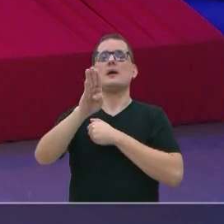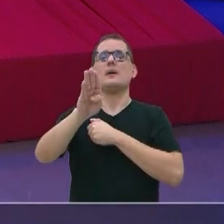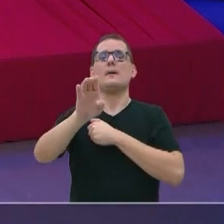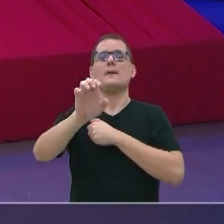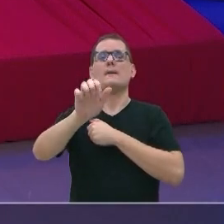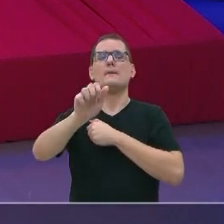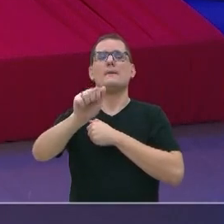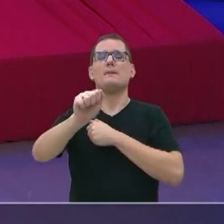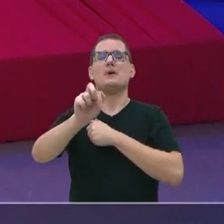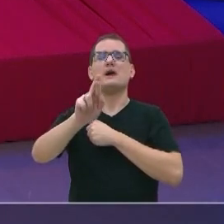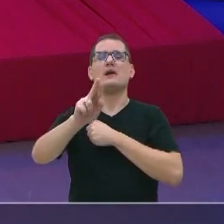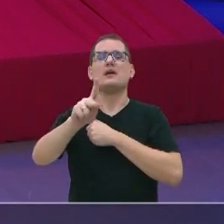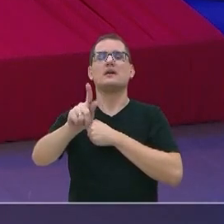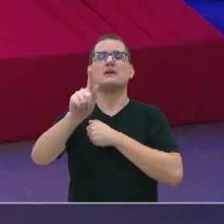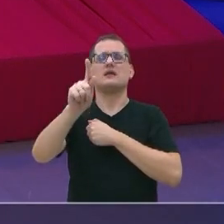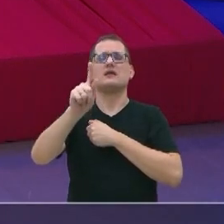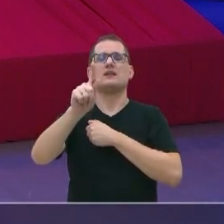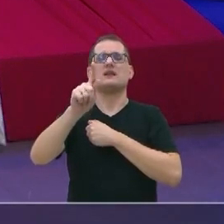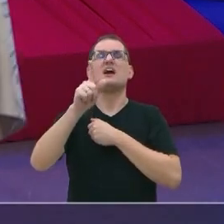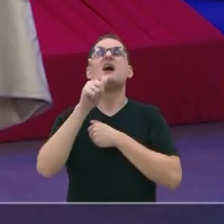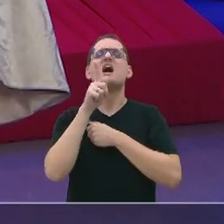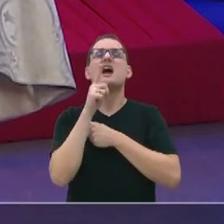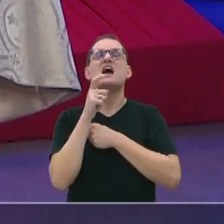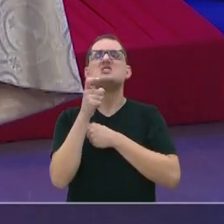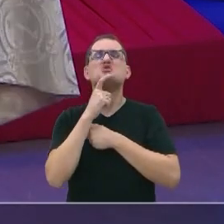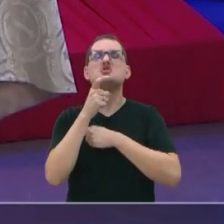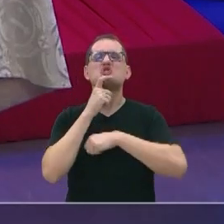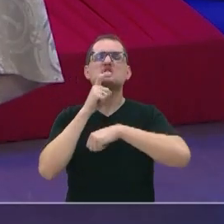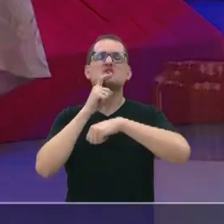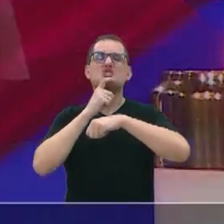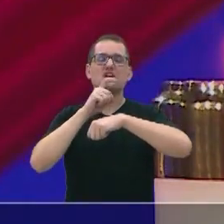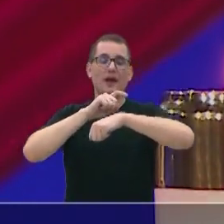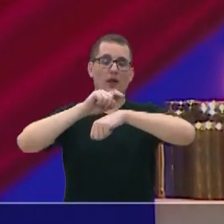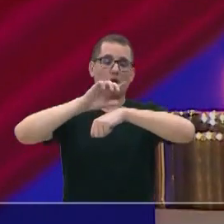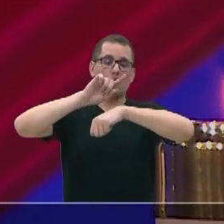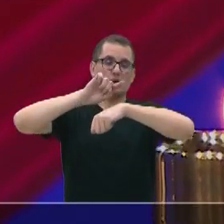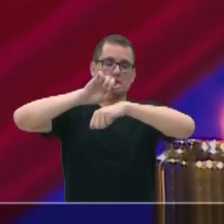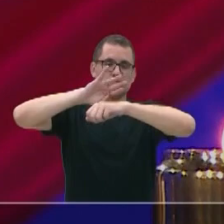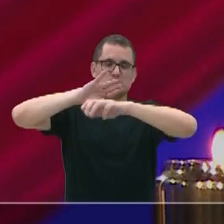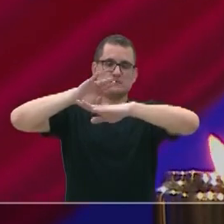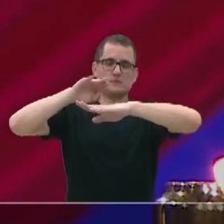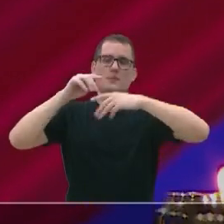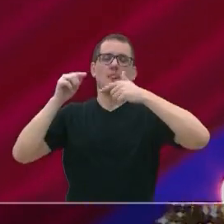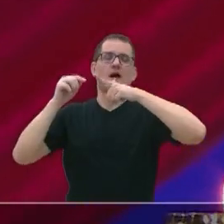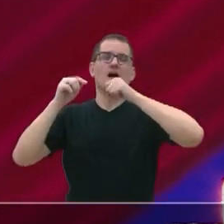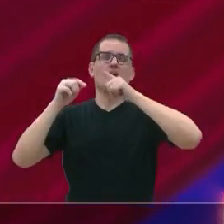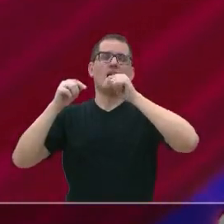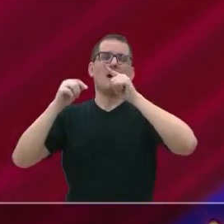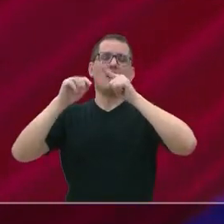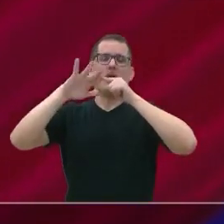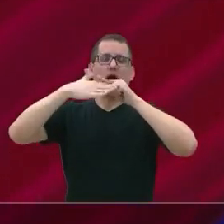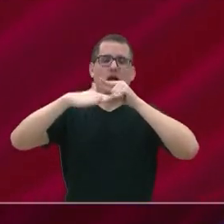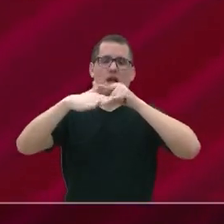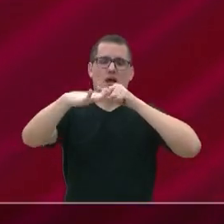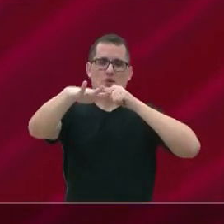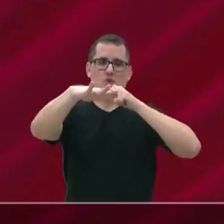Um iceberg, aquele pedaço de gelo grande que fica vagando no